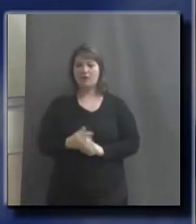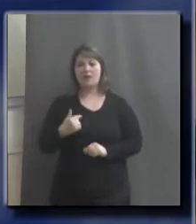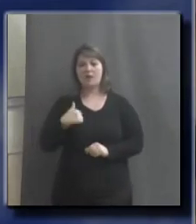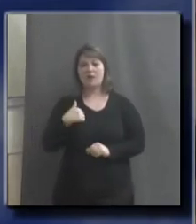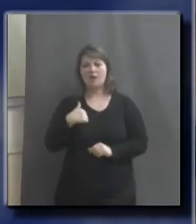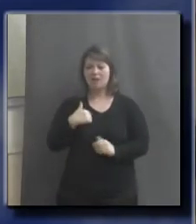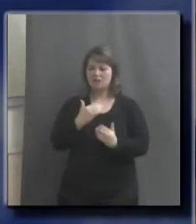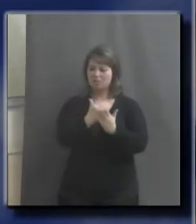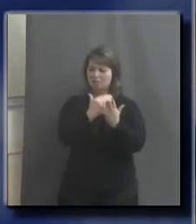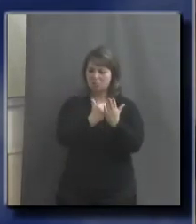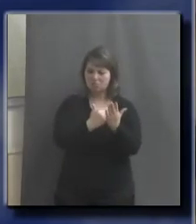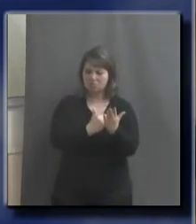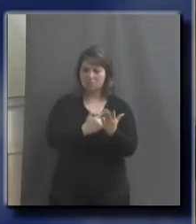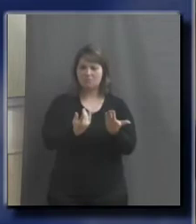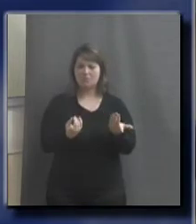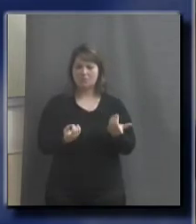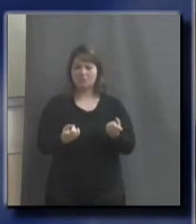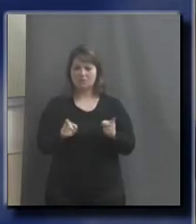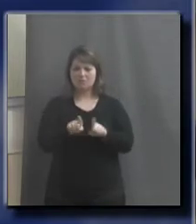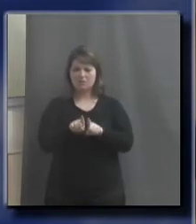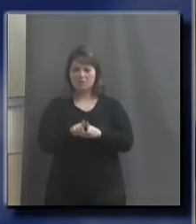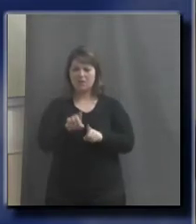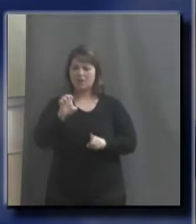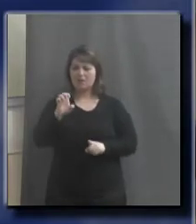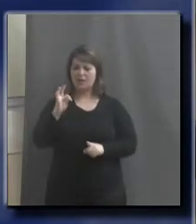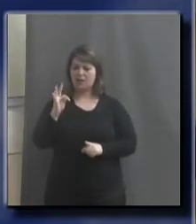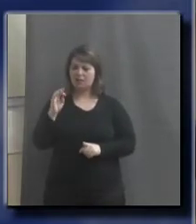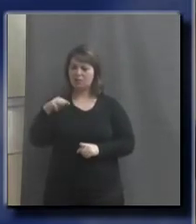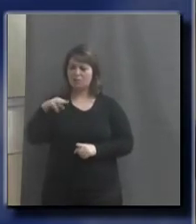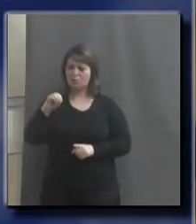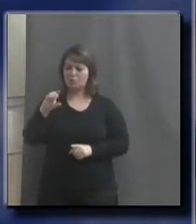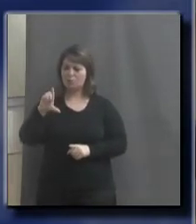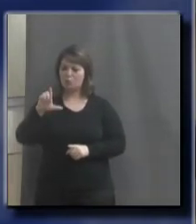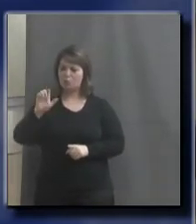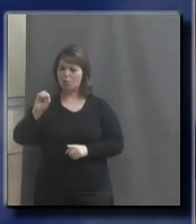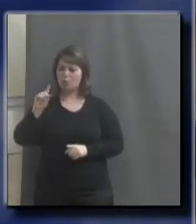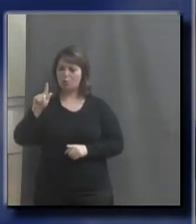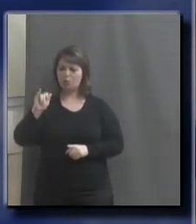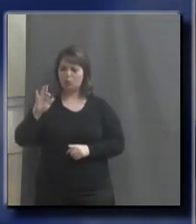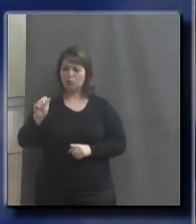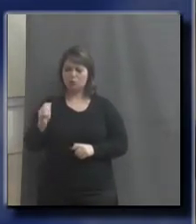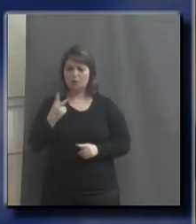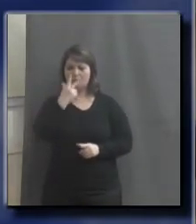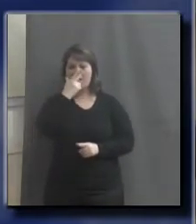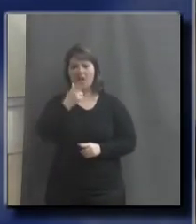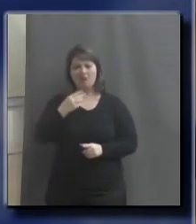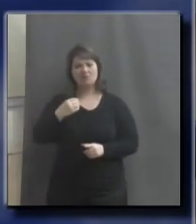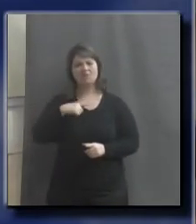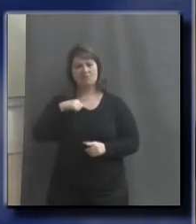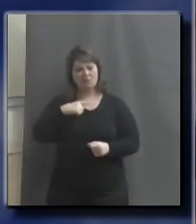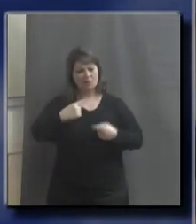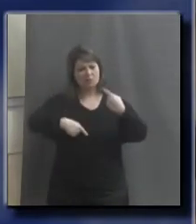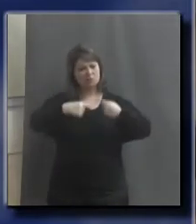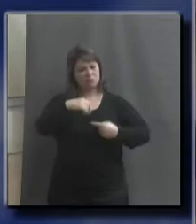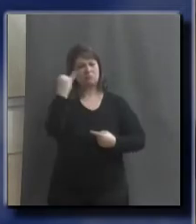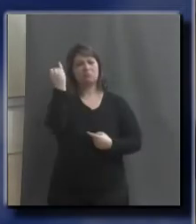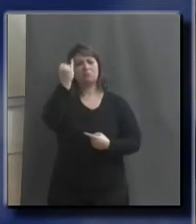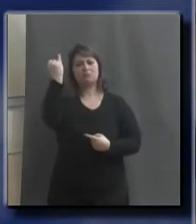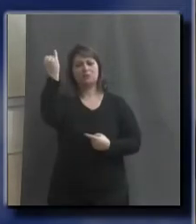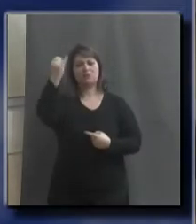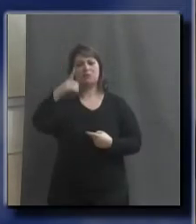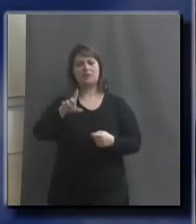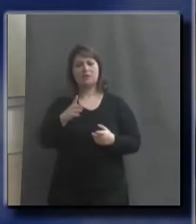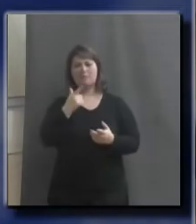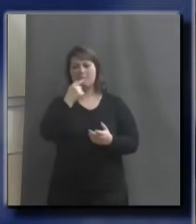temática das práticas das epistemologias não hegemônicas, a gente vive aí discussões importantes. Tivemos recentemente